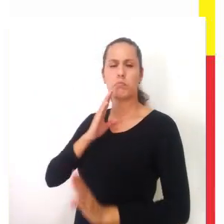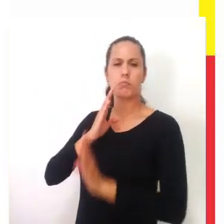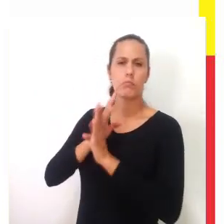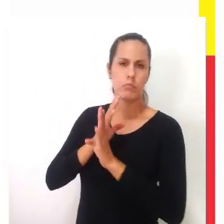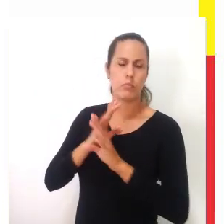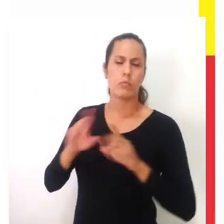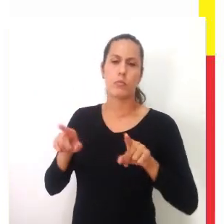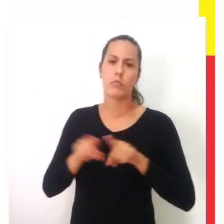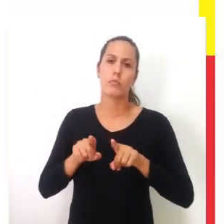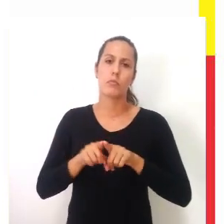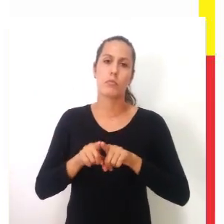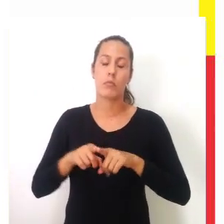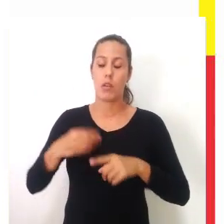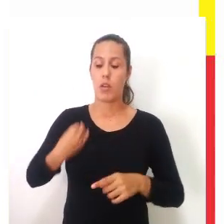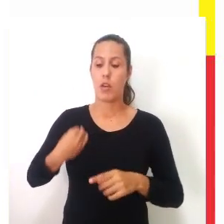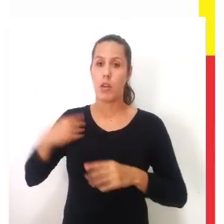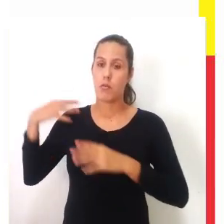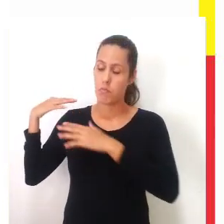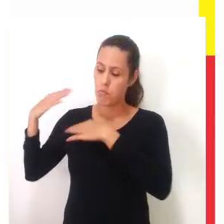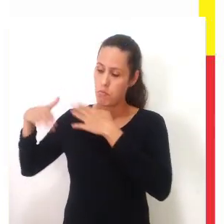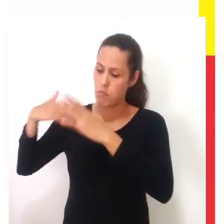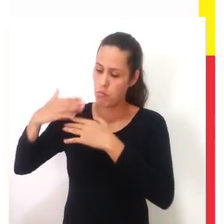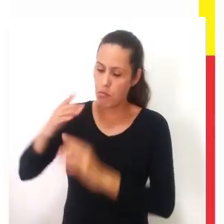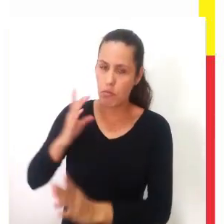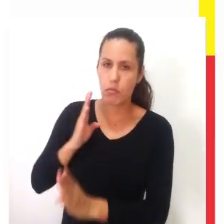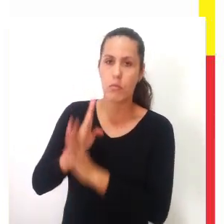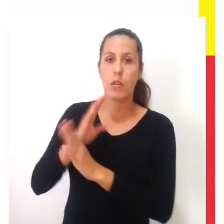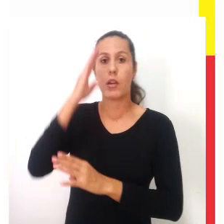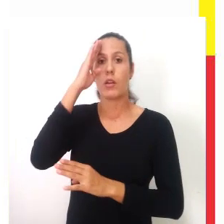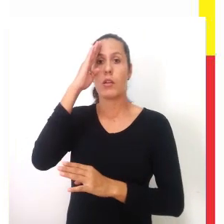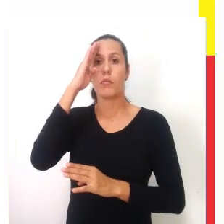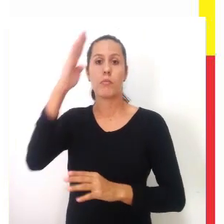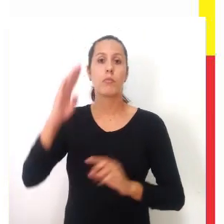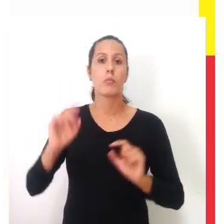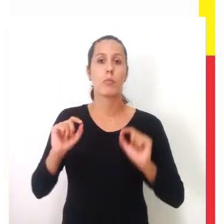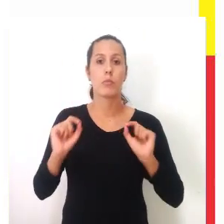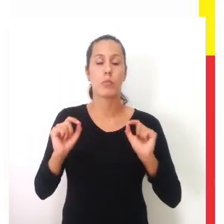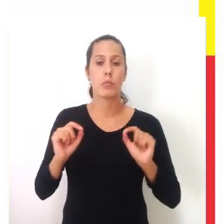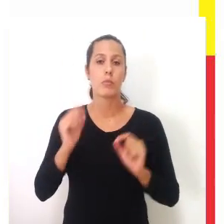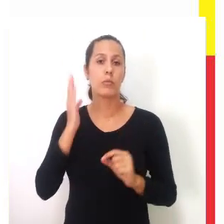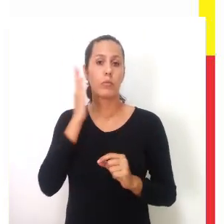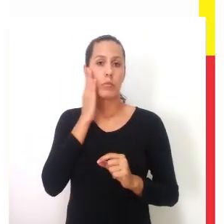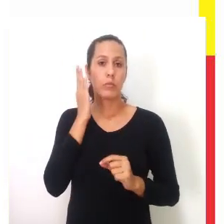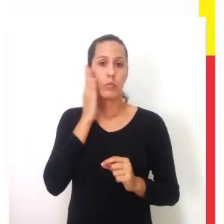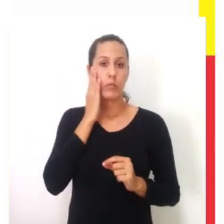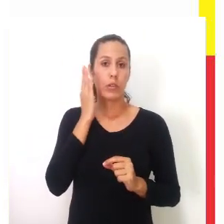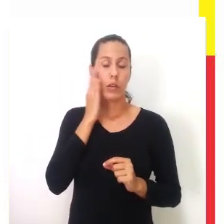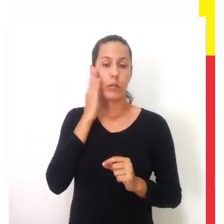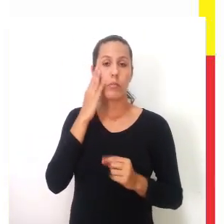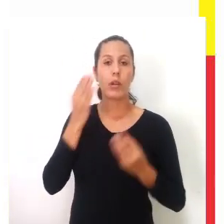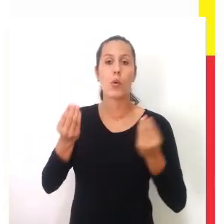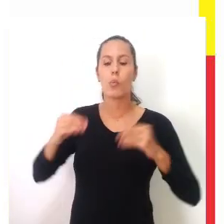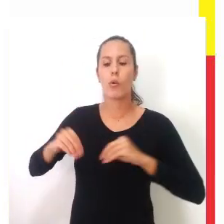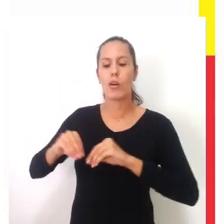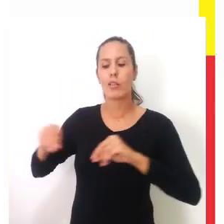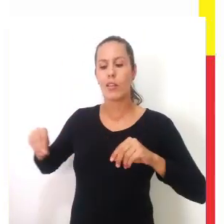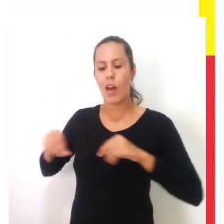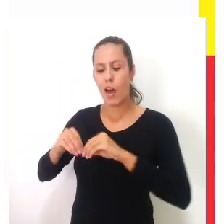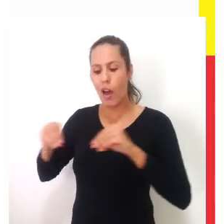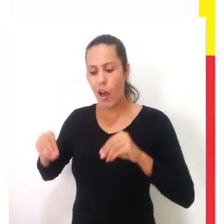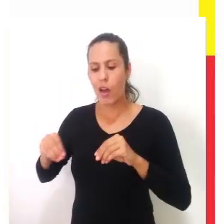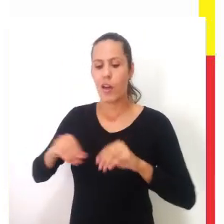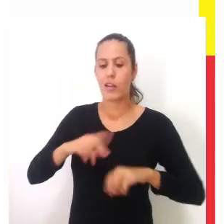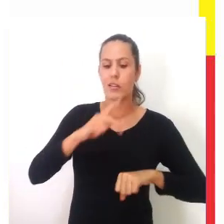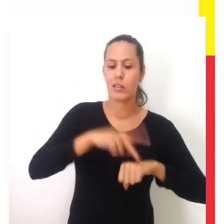para identificar a evolução dos seres vivos e para, principalmente, saber um pouquinho do solo e